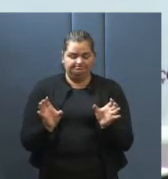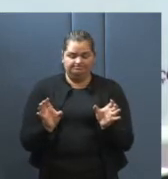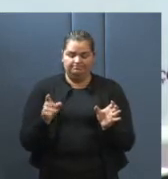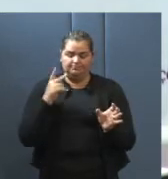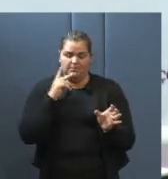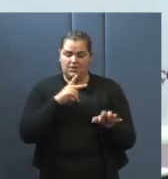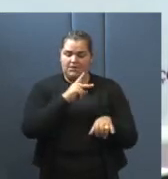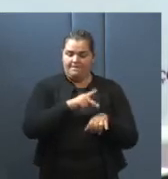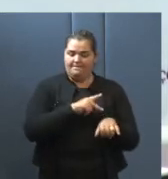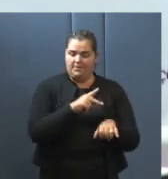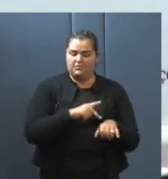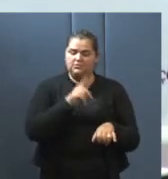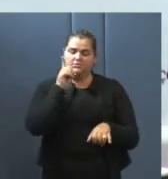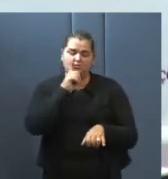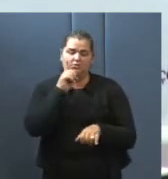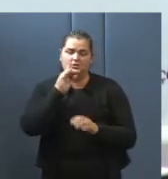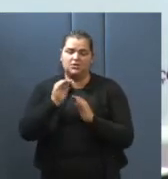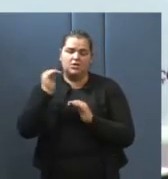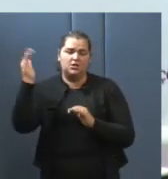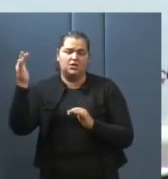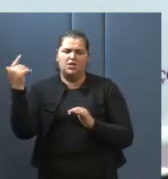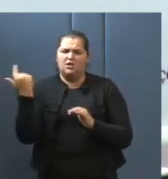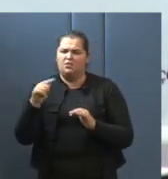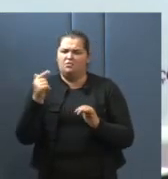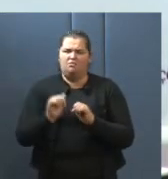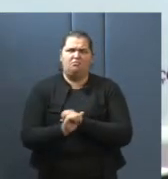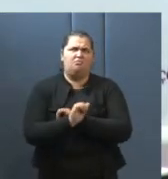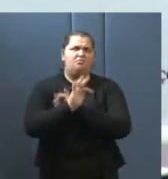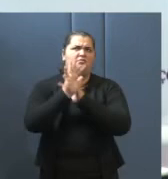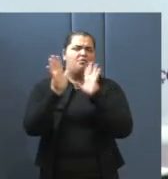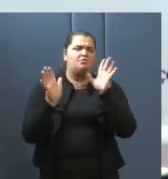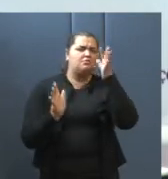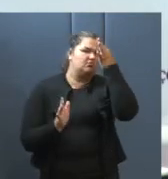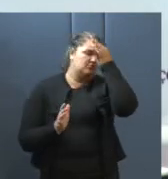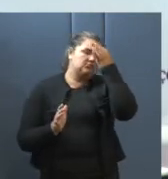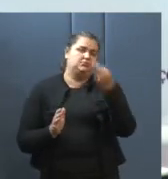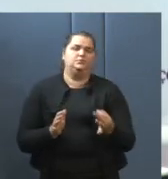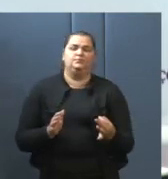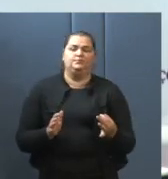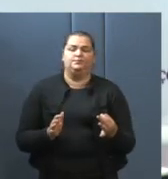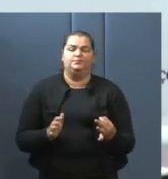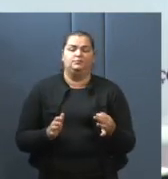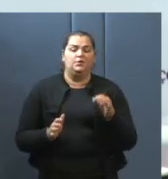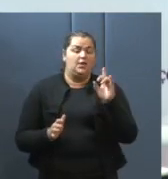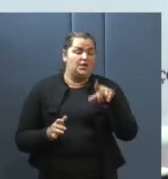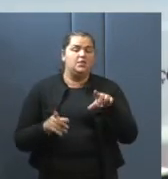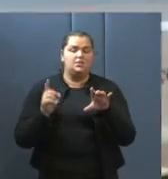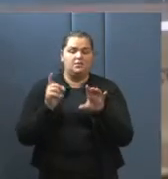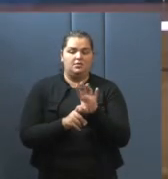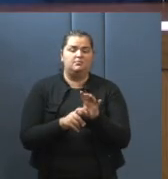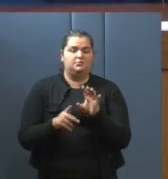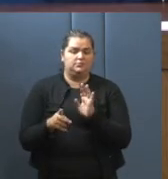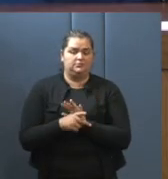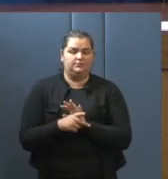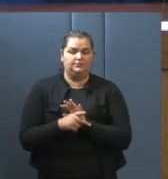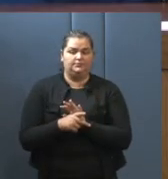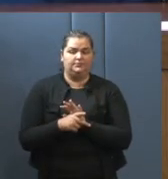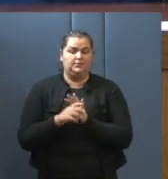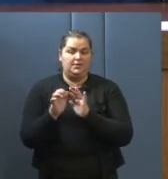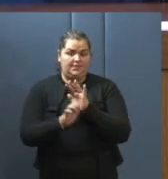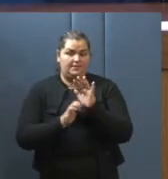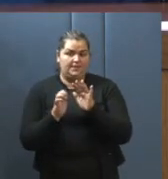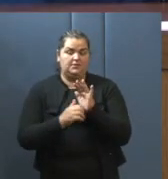para países estrangeiros, parece não estar tão clara a definição de o que é um débito privado, o que é uma